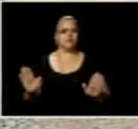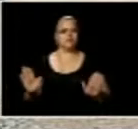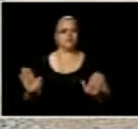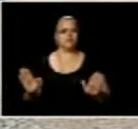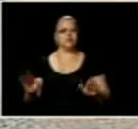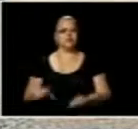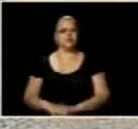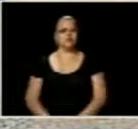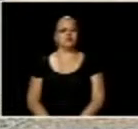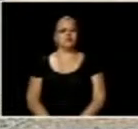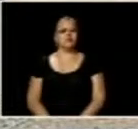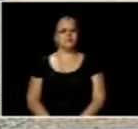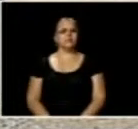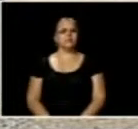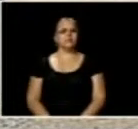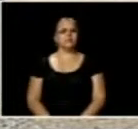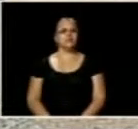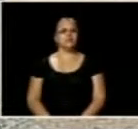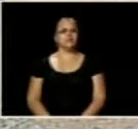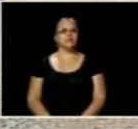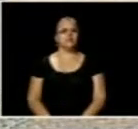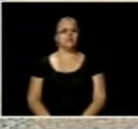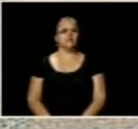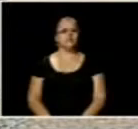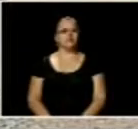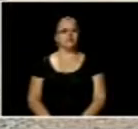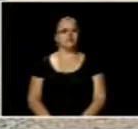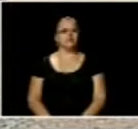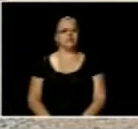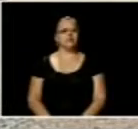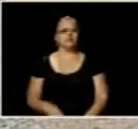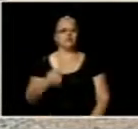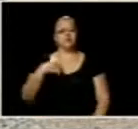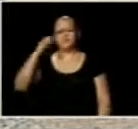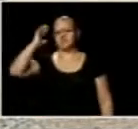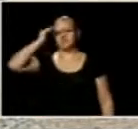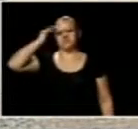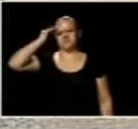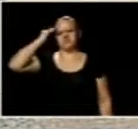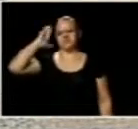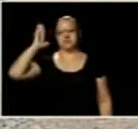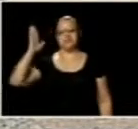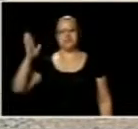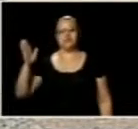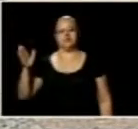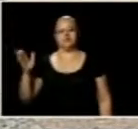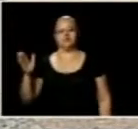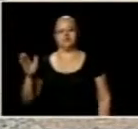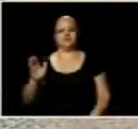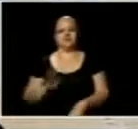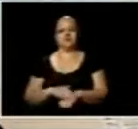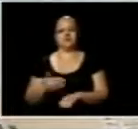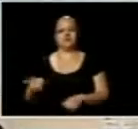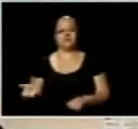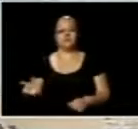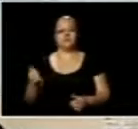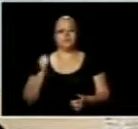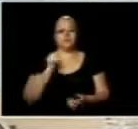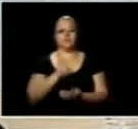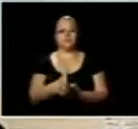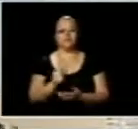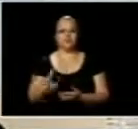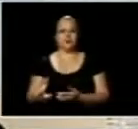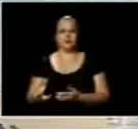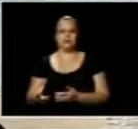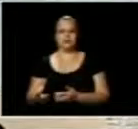Lógico. Eu não sei, né? Eu pouco sei, não entendo muito não, mas de repente essa compra da caneca, 15 dias